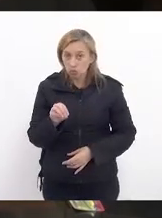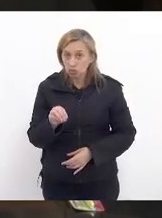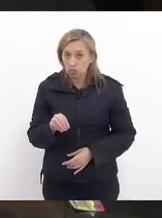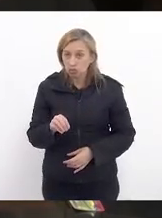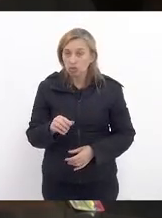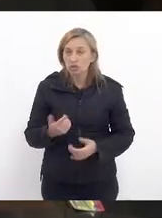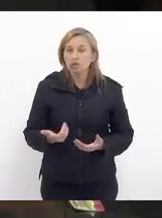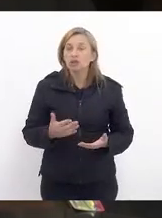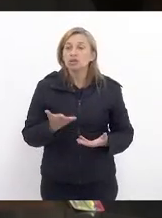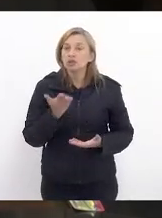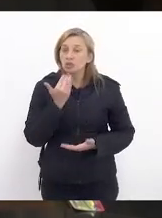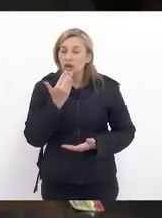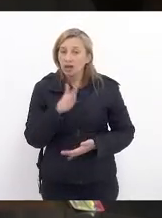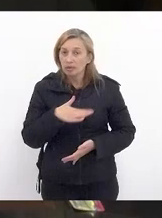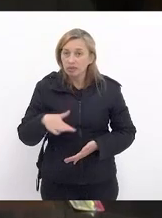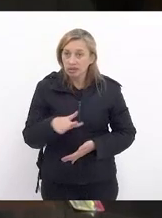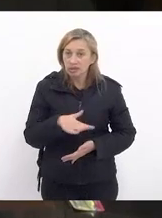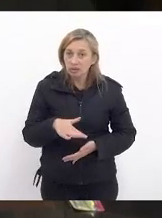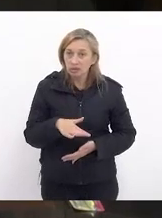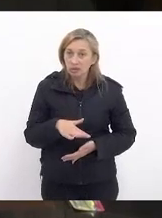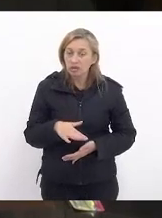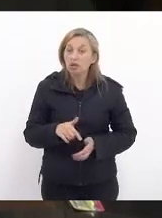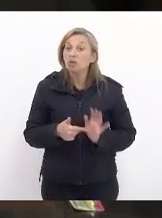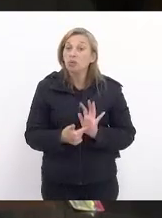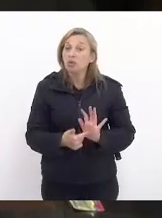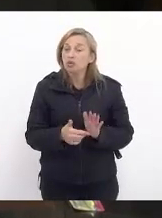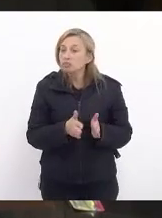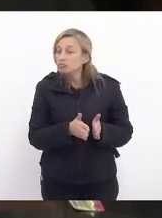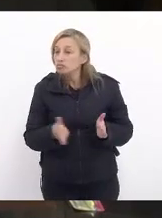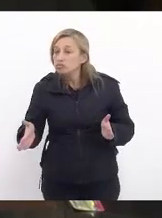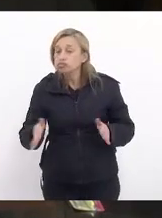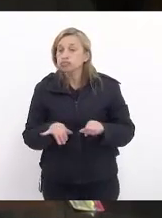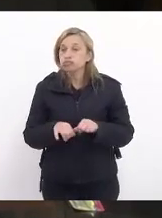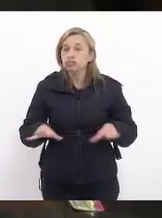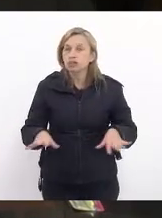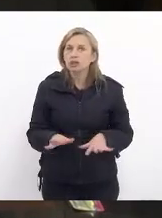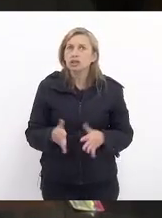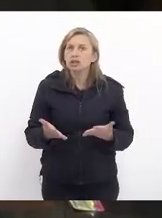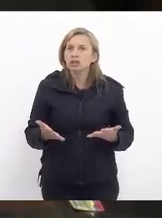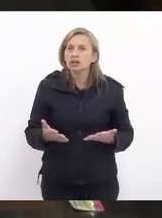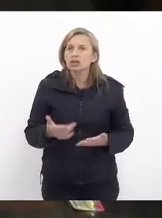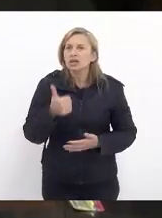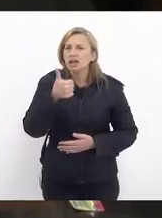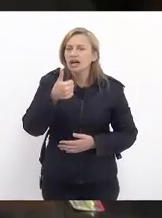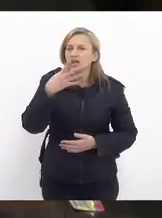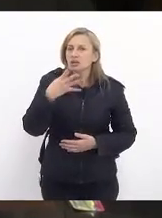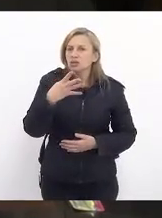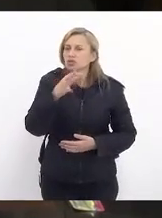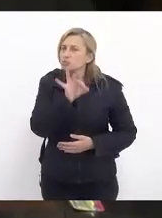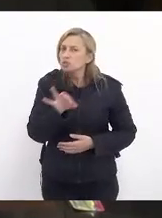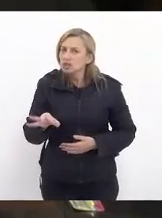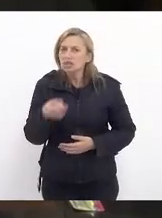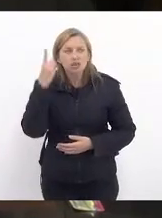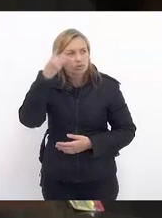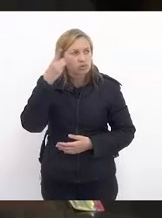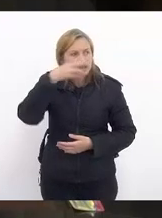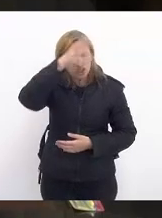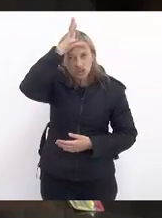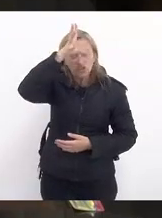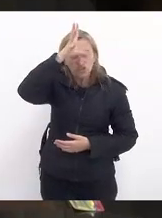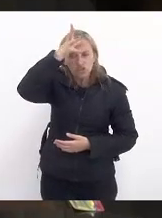no campo da alimentação é a ponta que durante a pandemia cerca de quatorze por cento da para tia